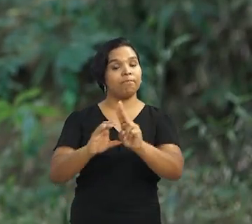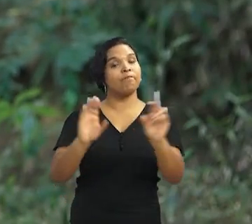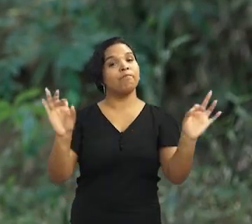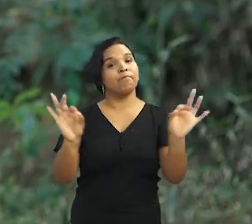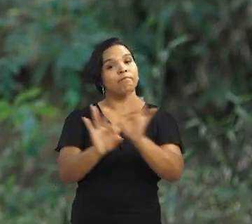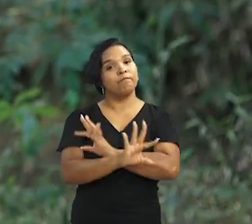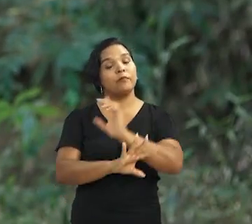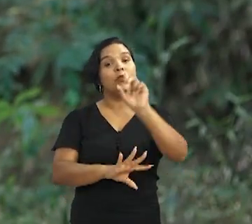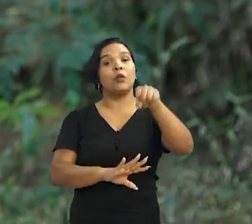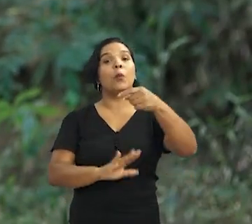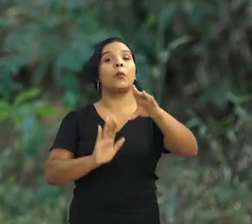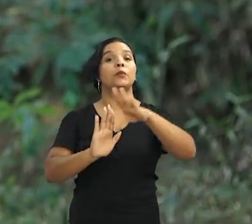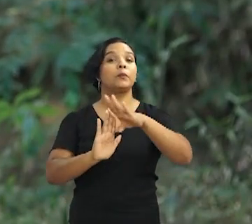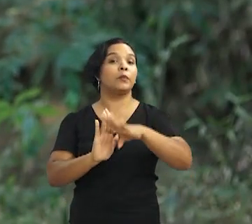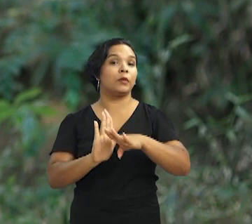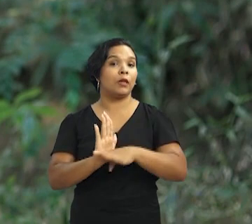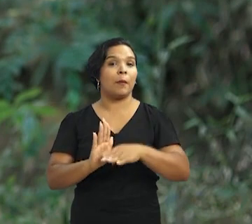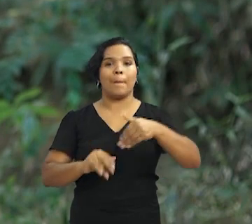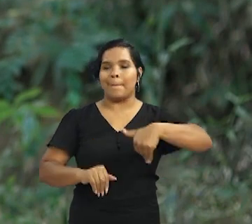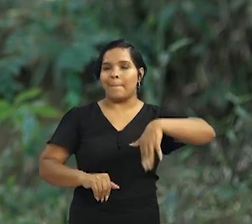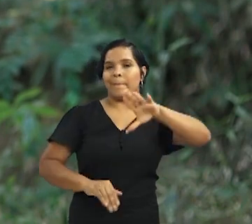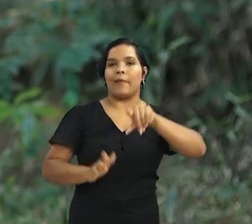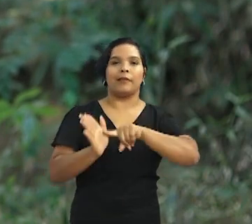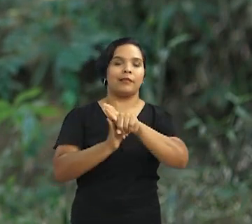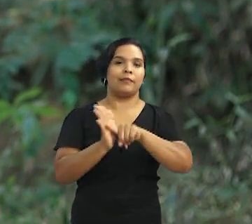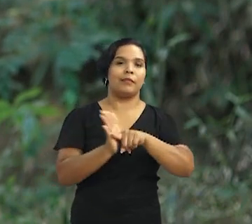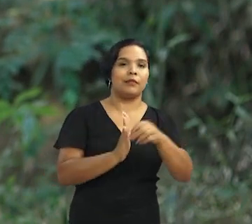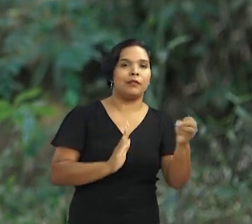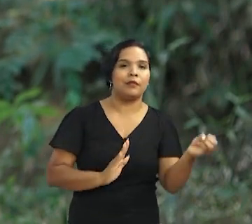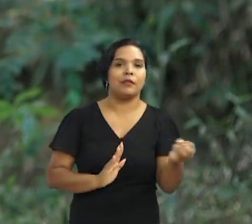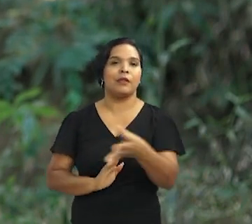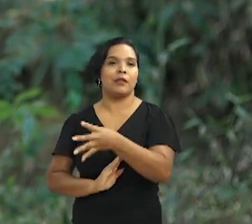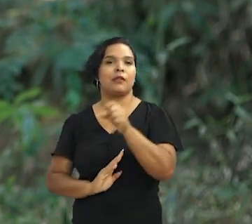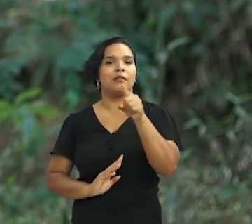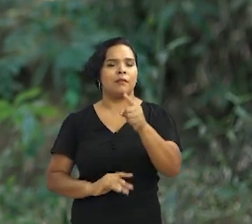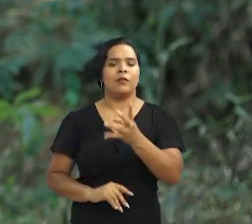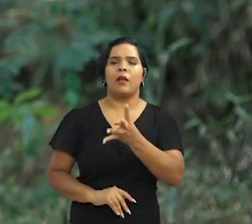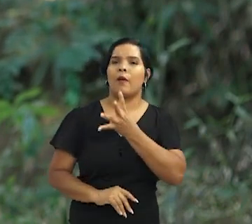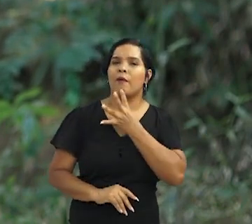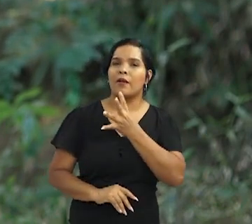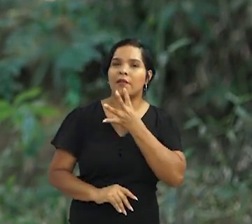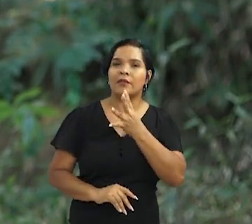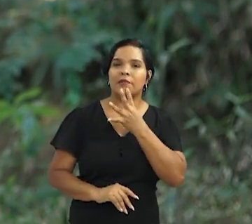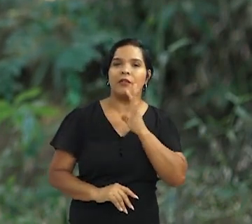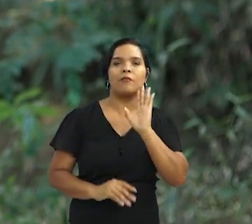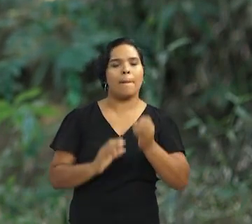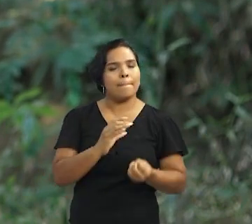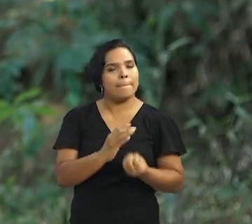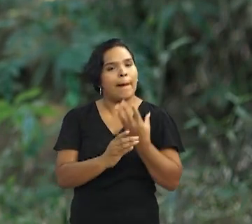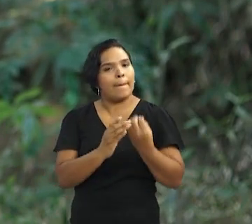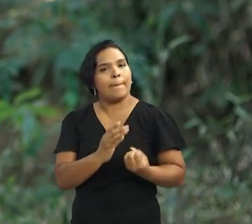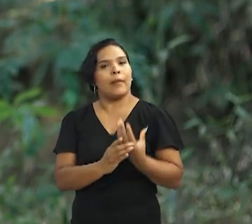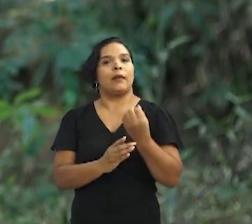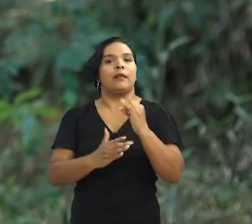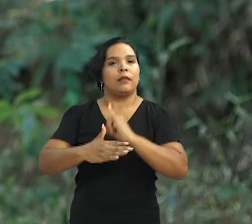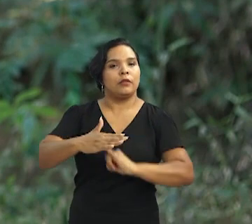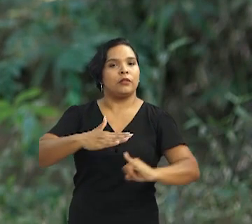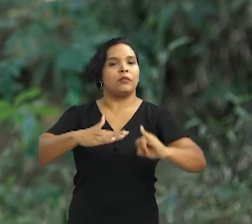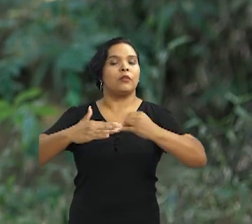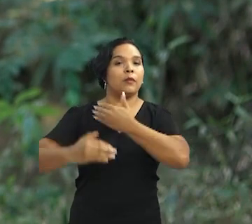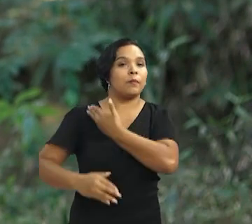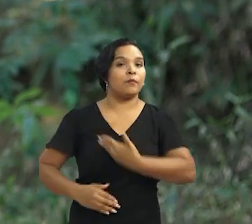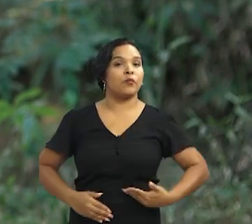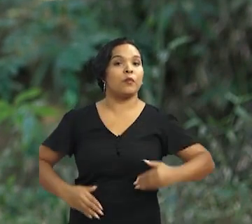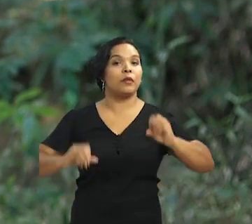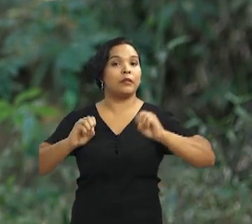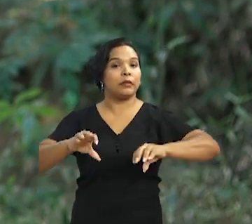de hoje fica por aqui. No próximo programa traremos mais pesquisas inovadoras para que você possa conhecer o que tem sido produzido